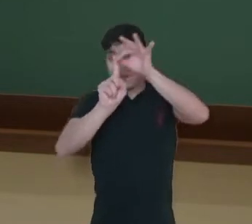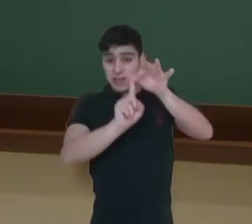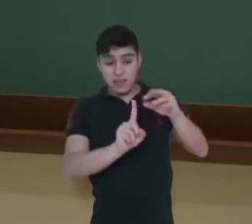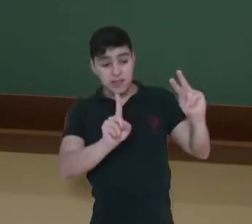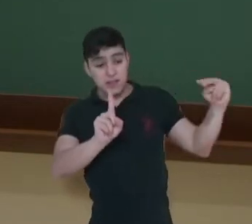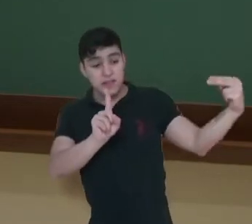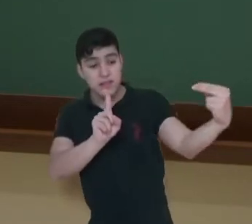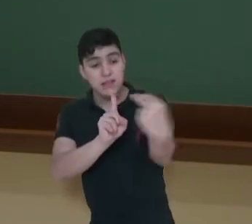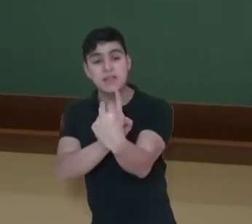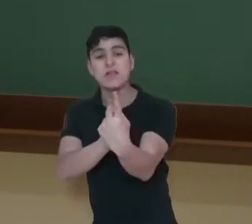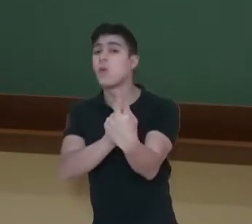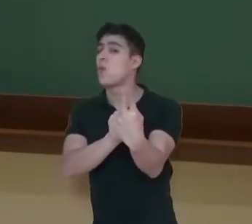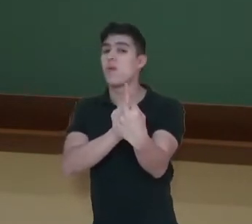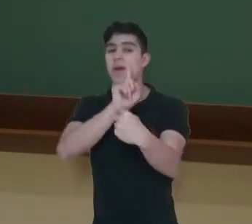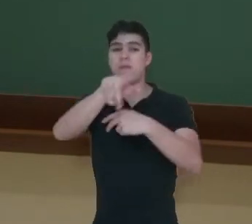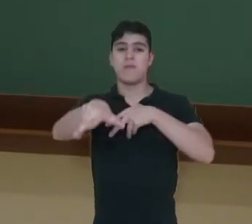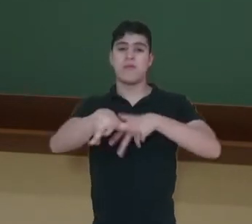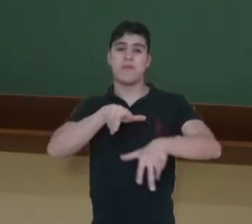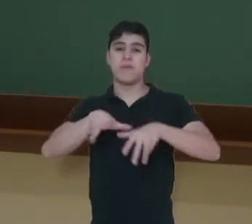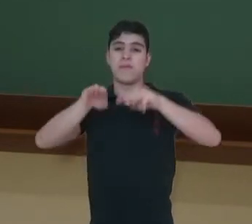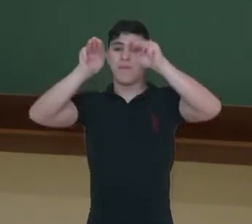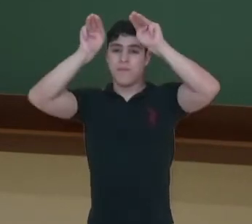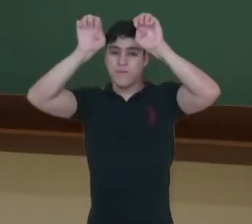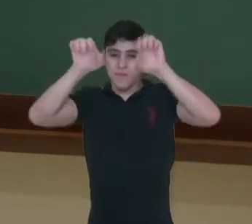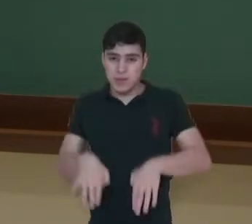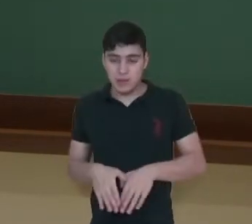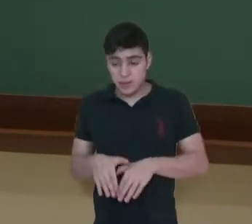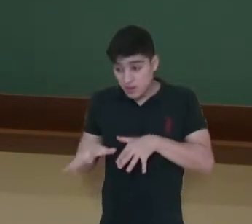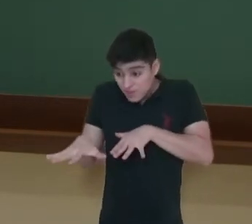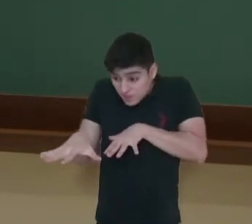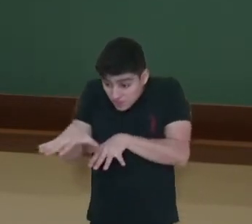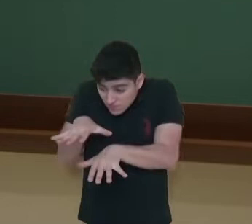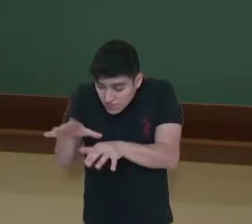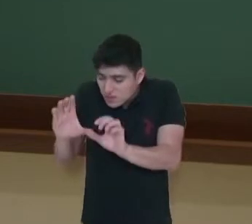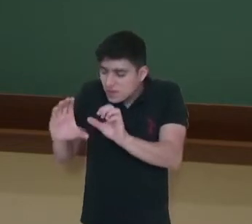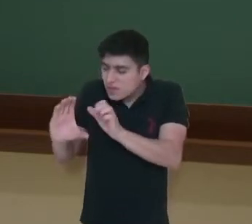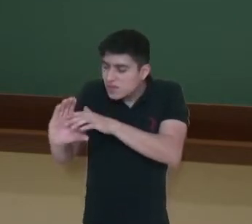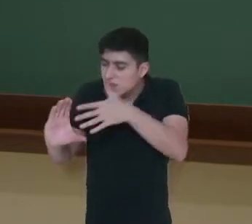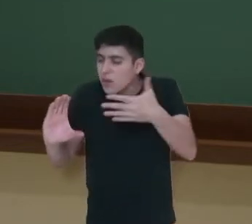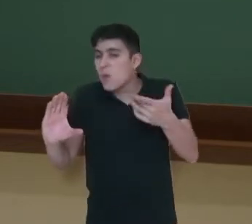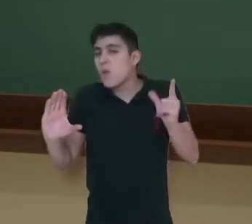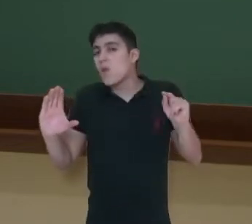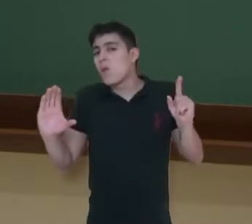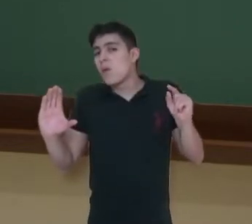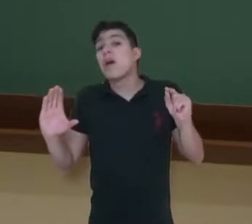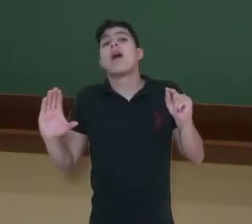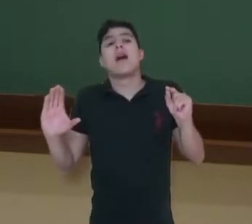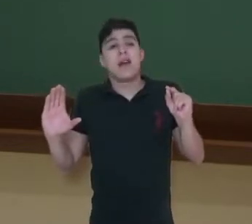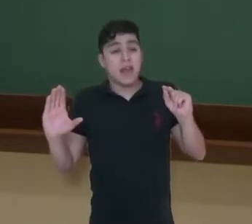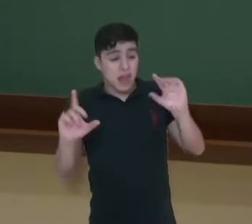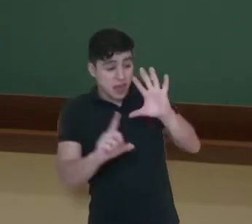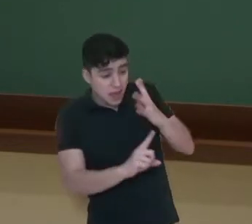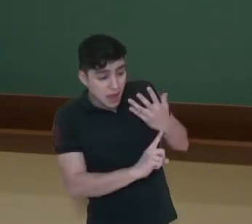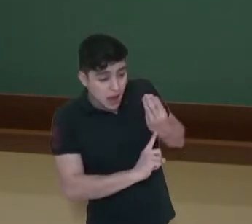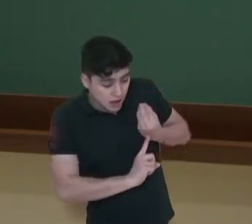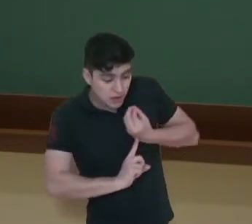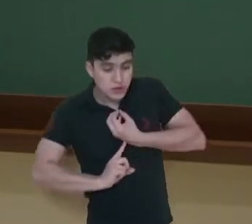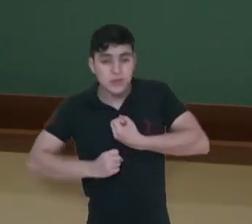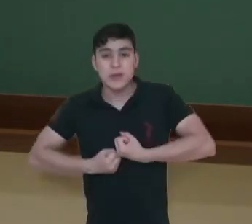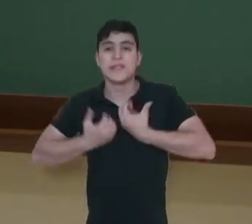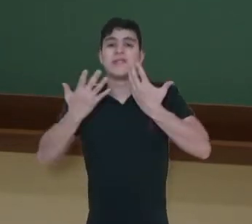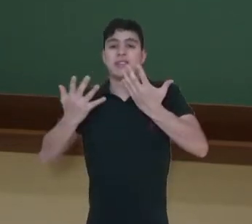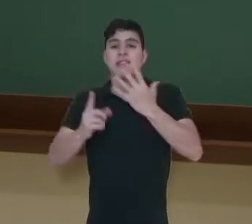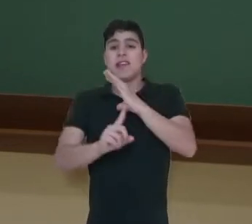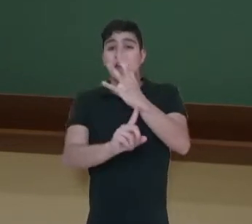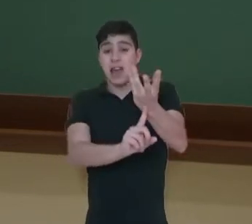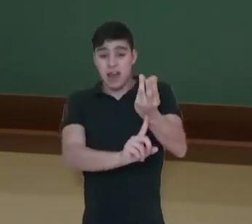seja ouvida através do movimento do bem. Então esse movimento do bem é caracterizado pelo quê? A usar a arte como manifestação, usar